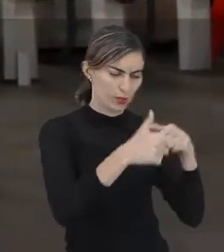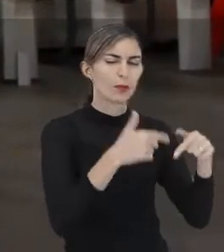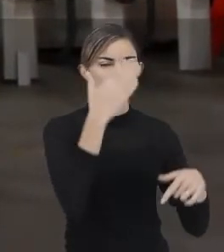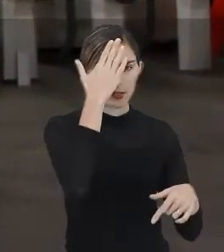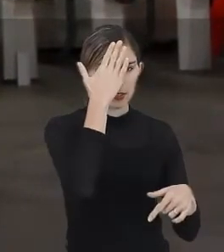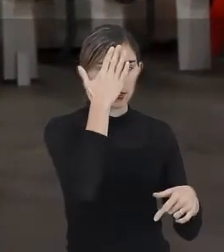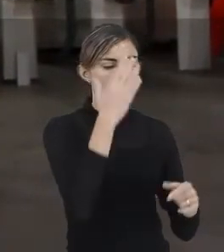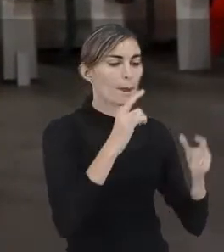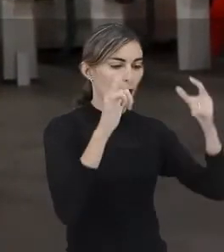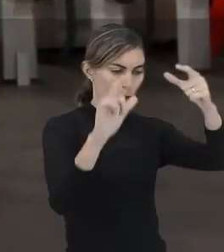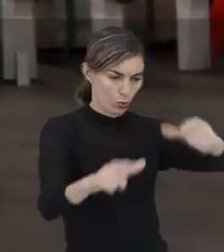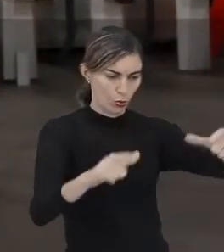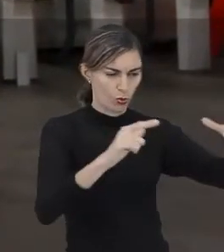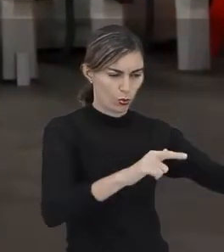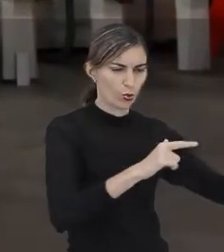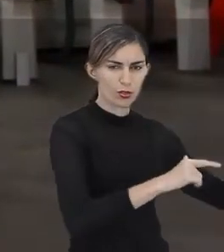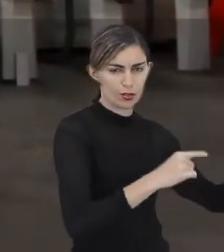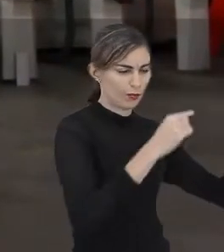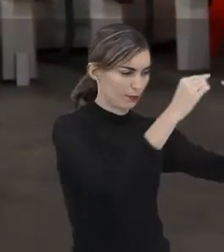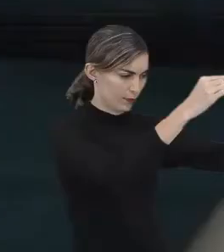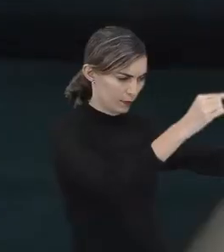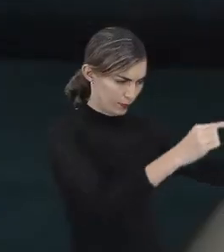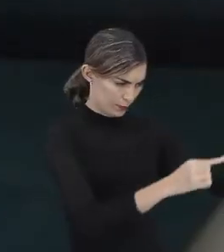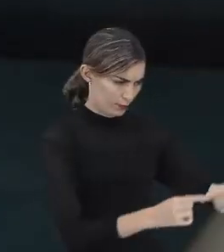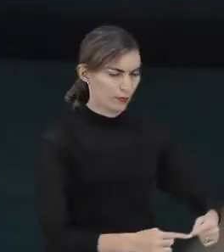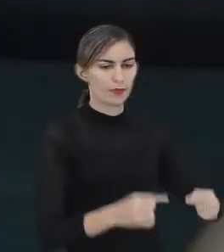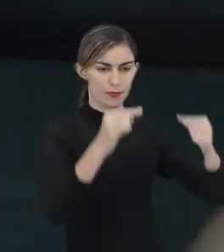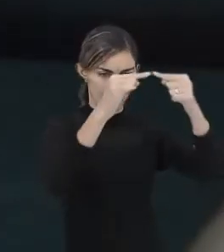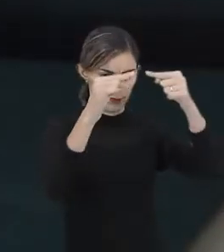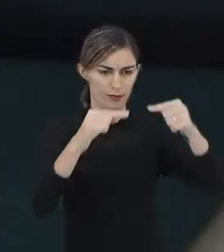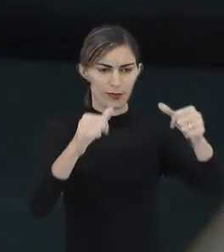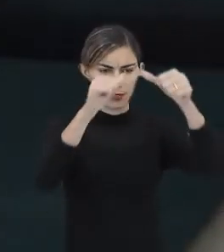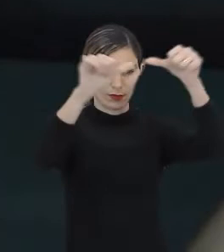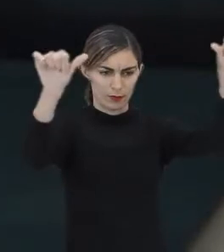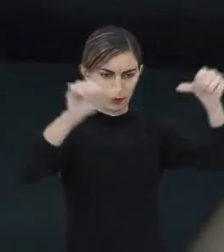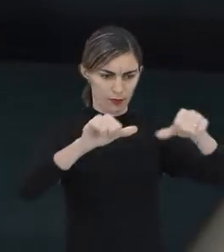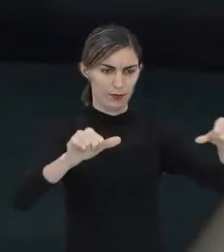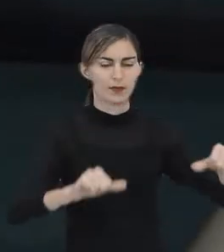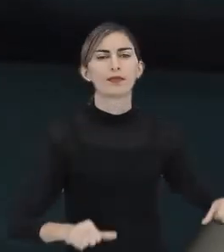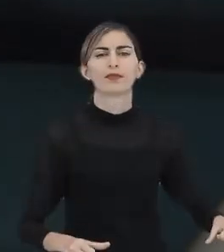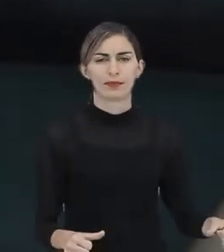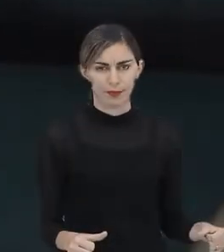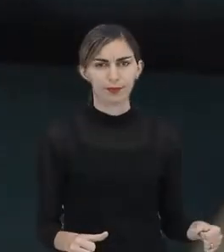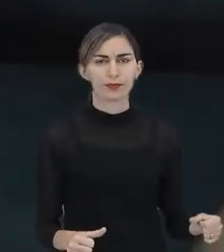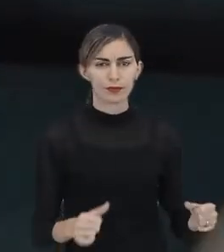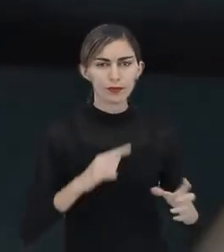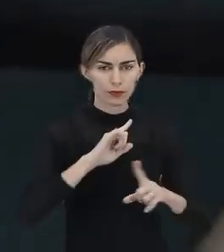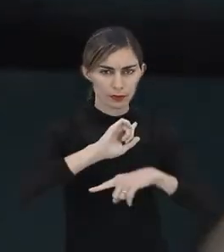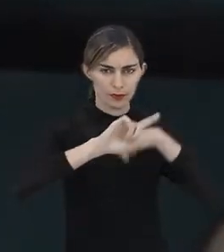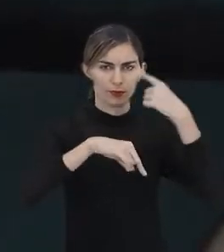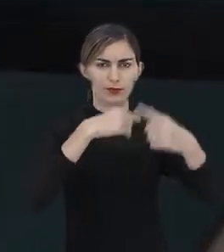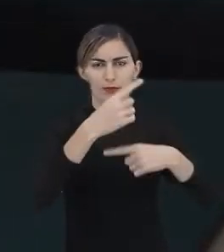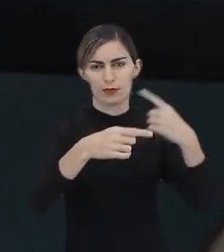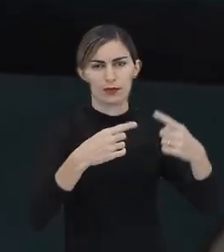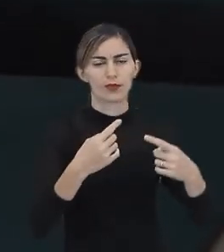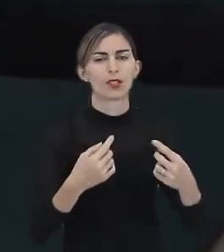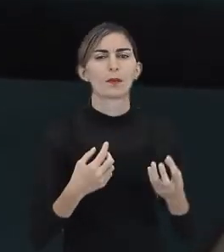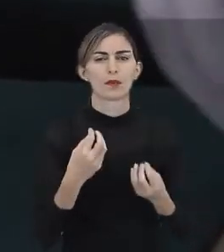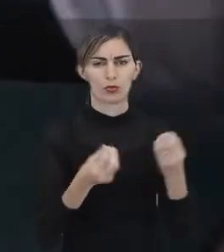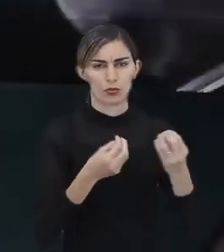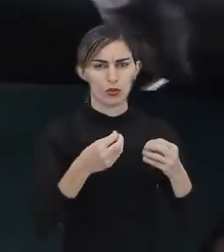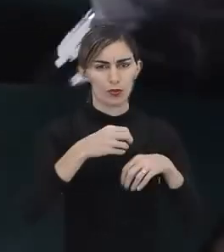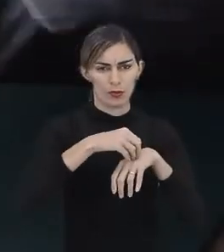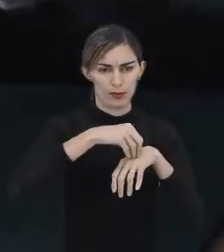onde vai ser aplicada essa fita e em seguida é enviada